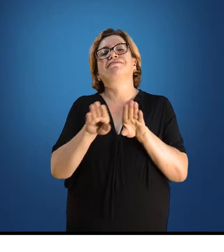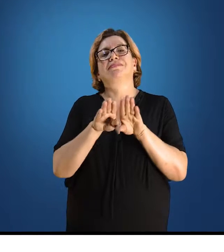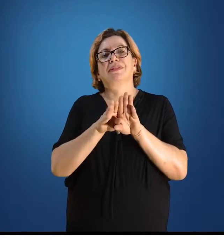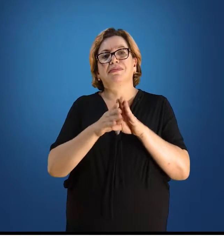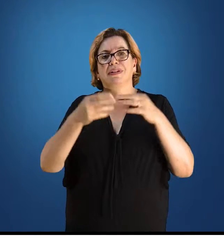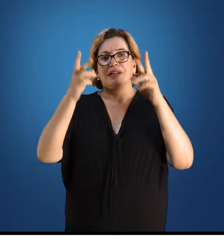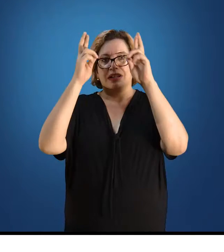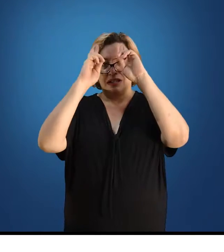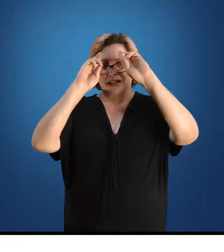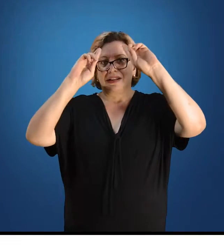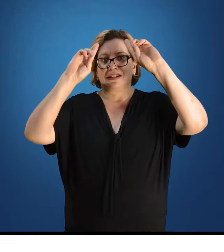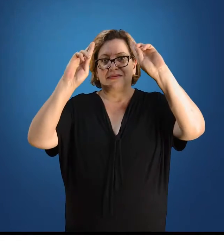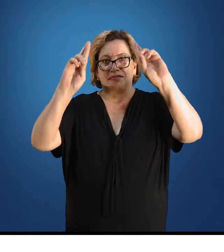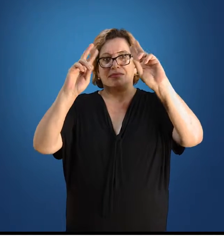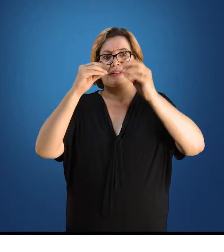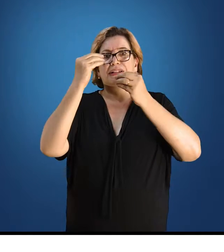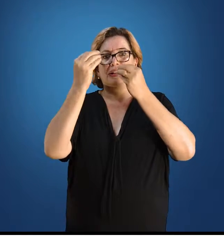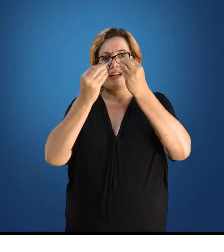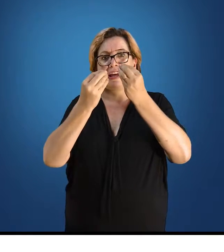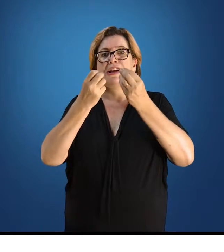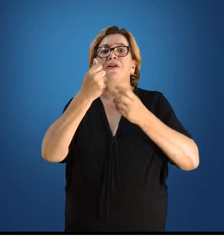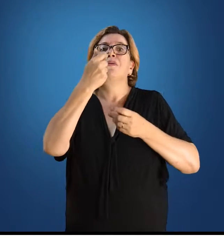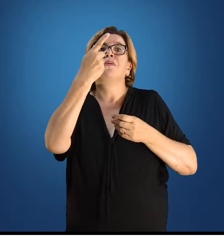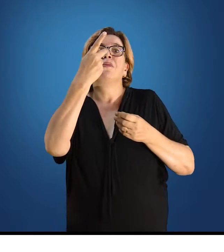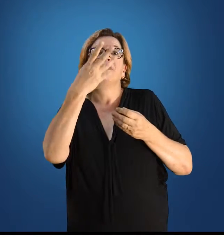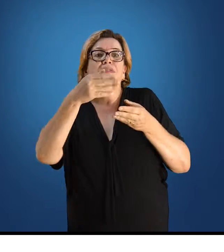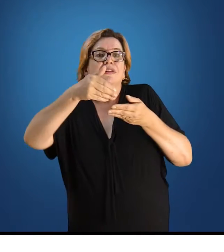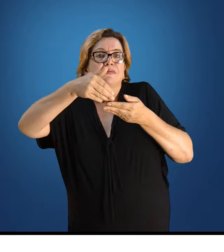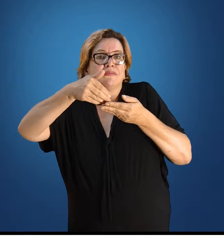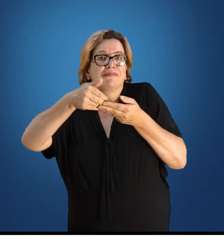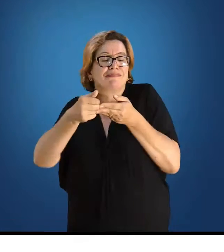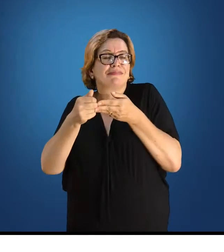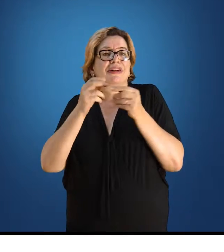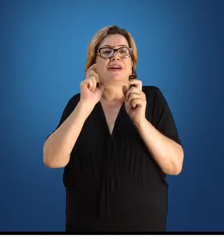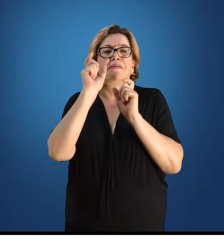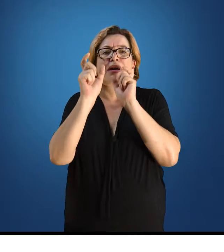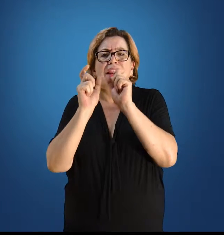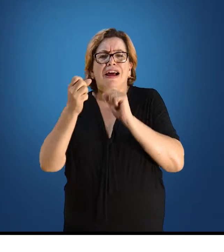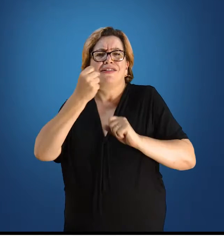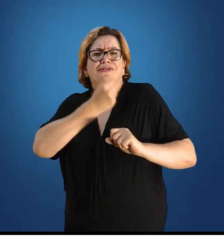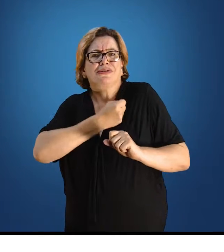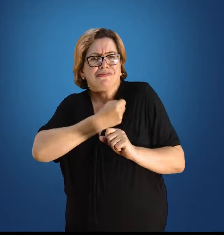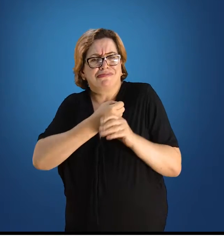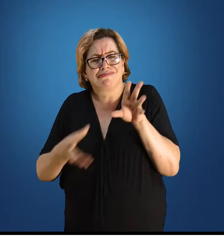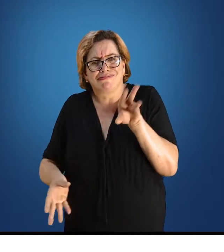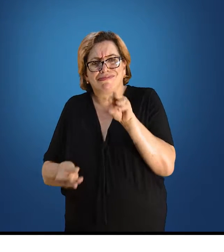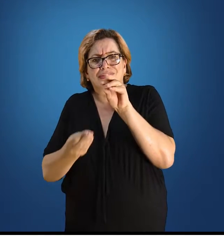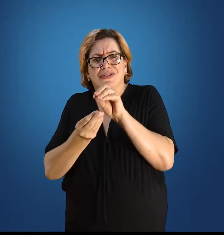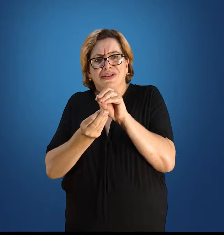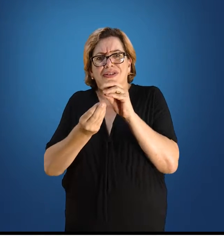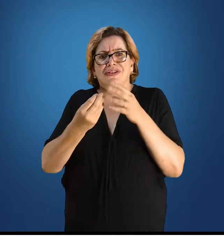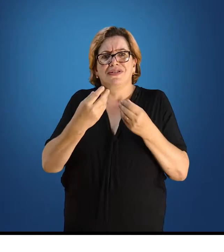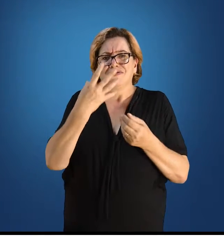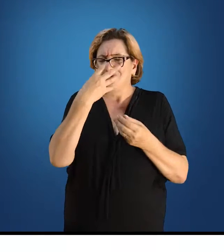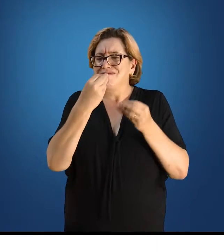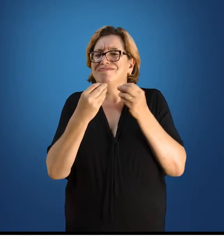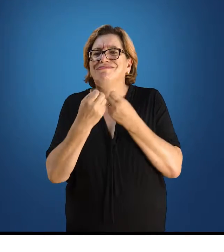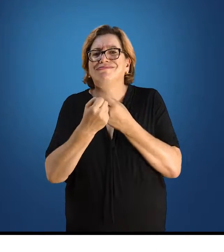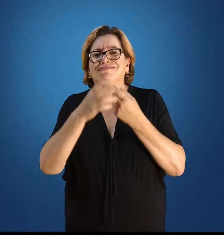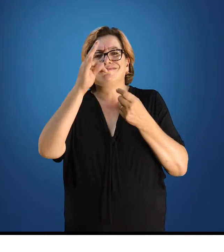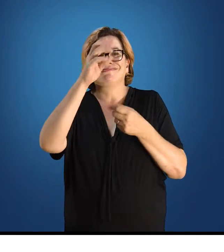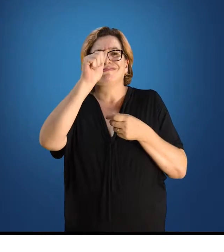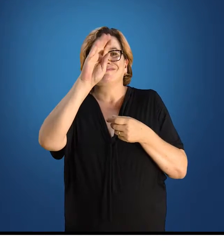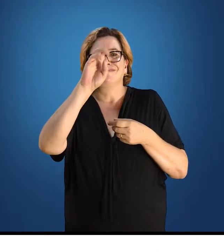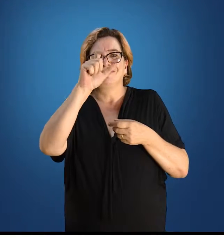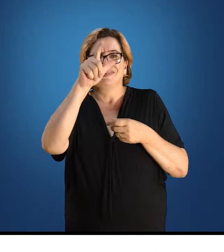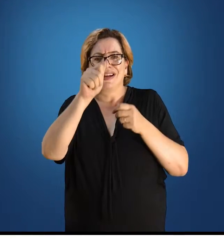respeitar rigorosamente os limites de número de página, né, número de palavras no resumo, número de figuras, etc. A maioria das